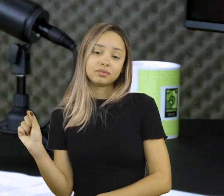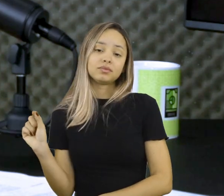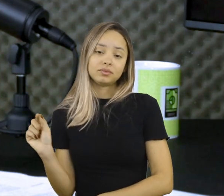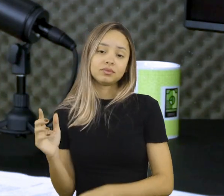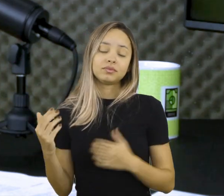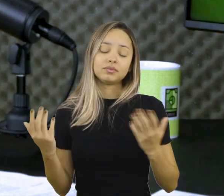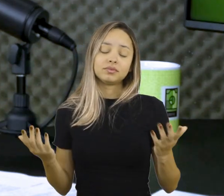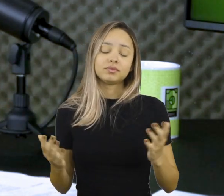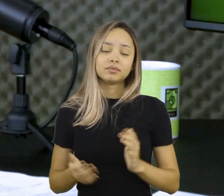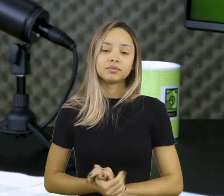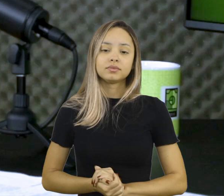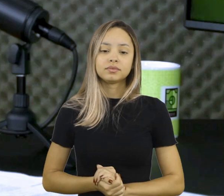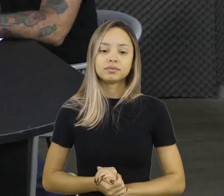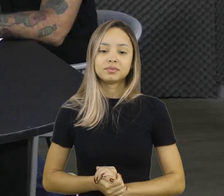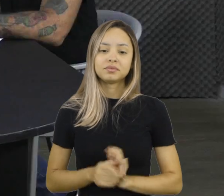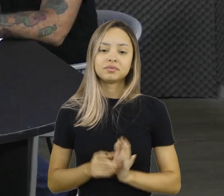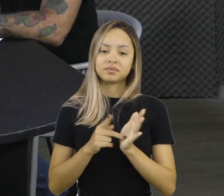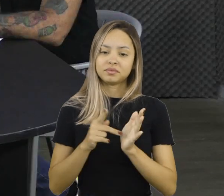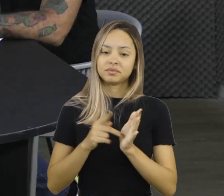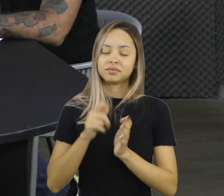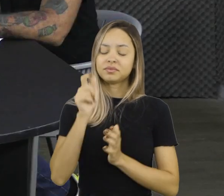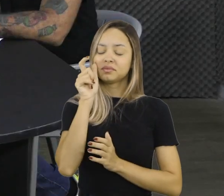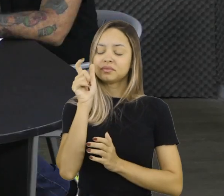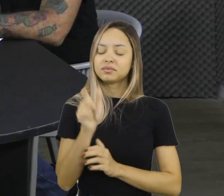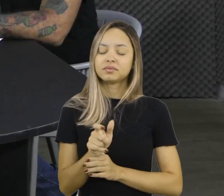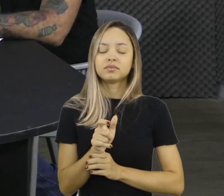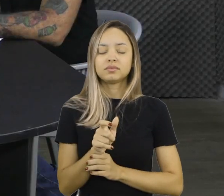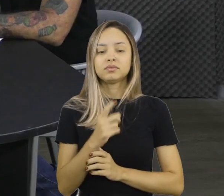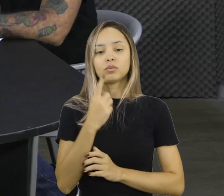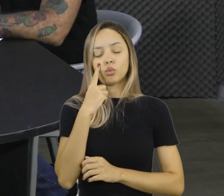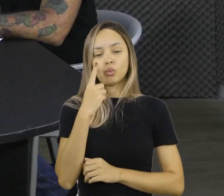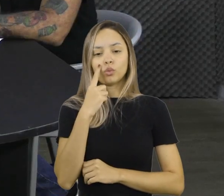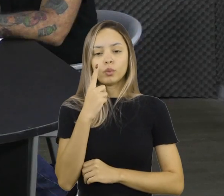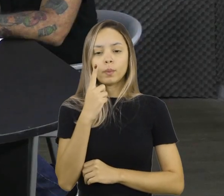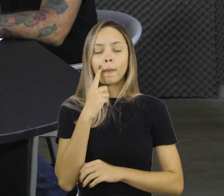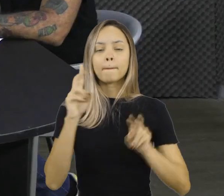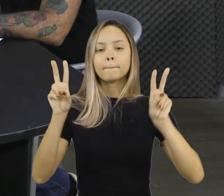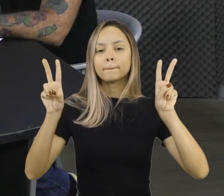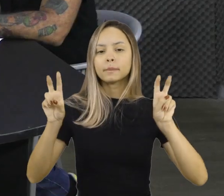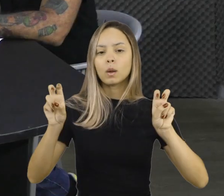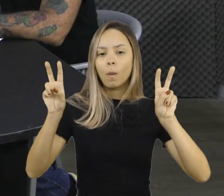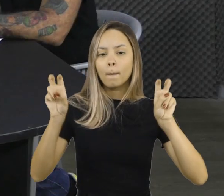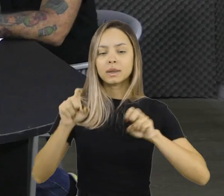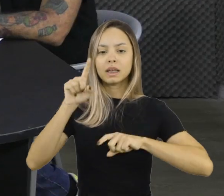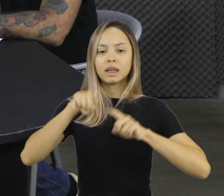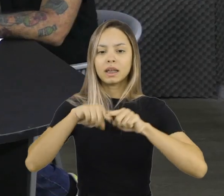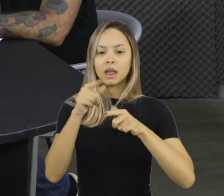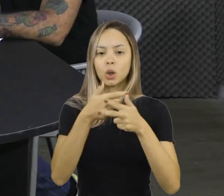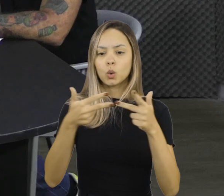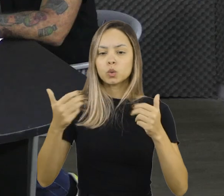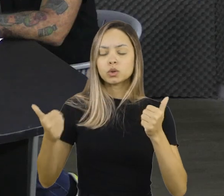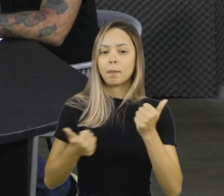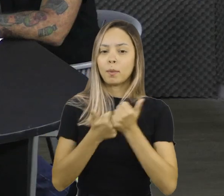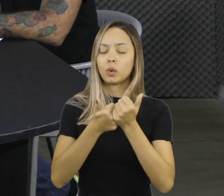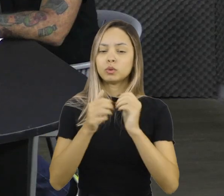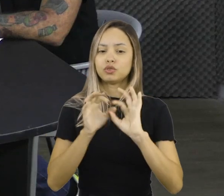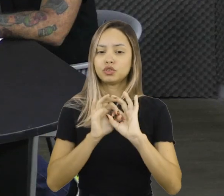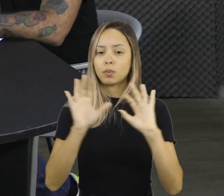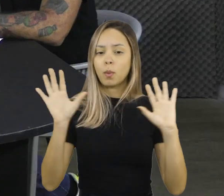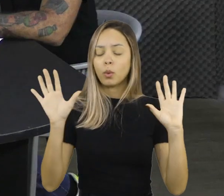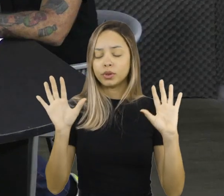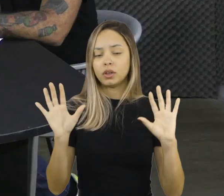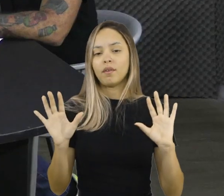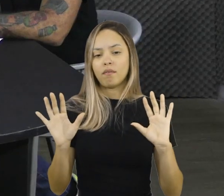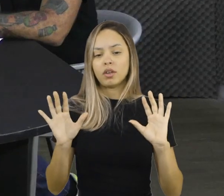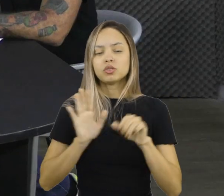chegar interessante eh eh Nilma em relação aos recursos e apoios disponíveis